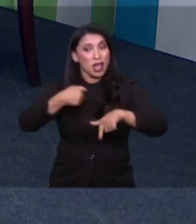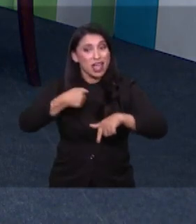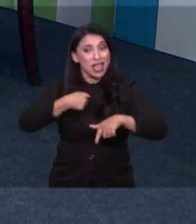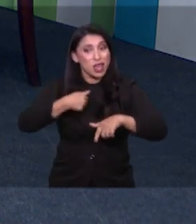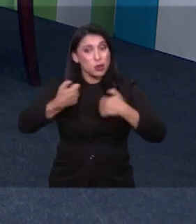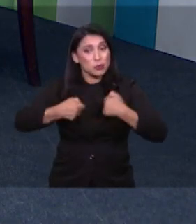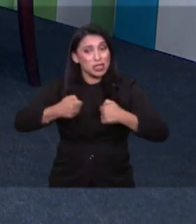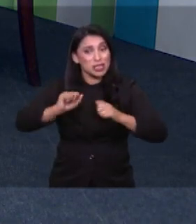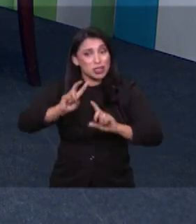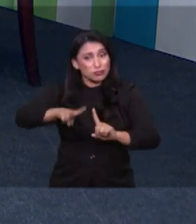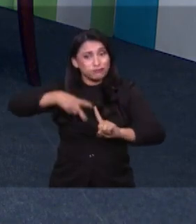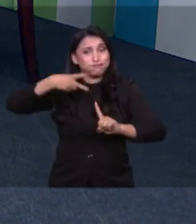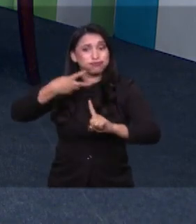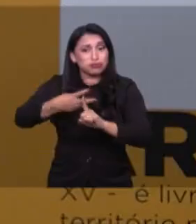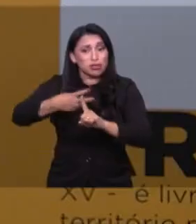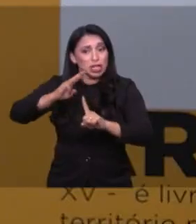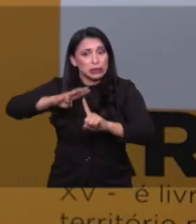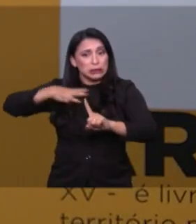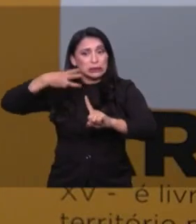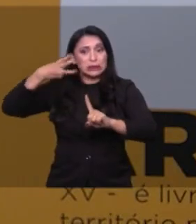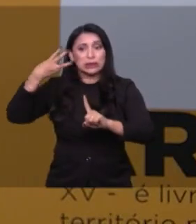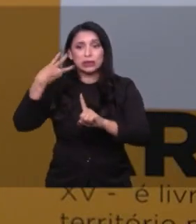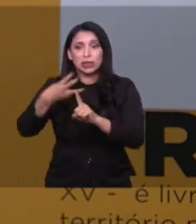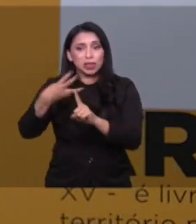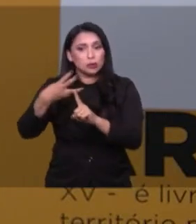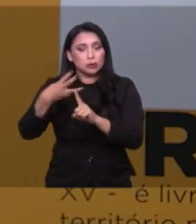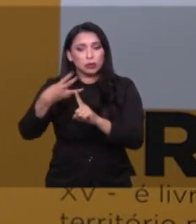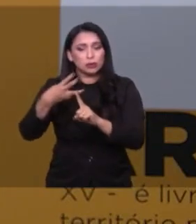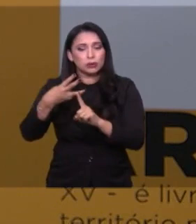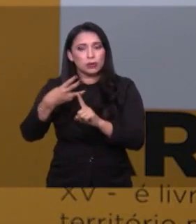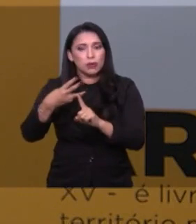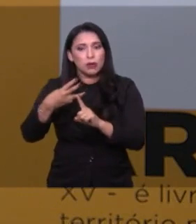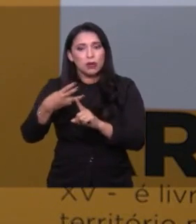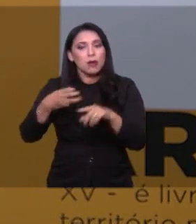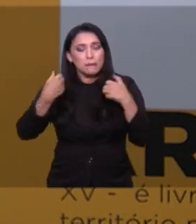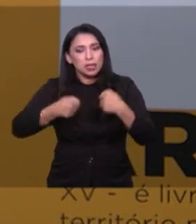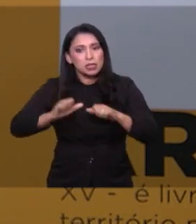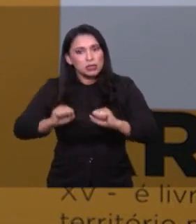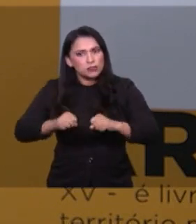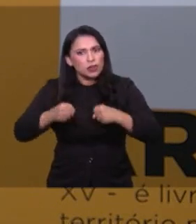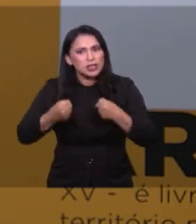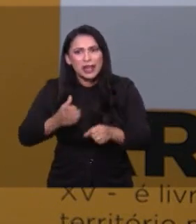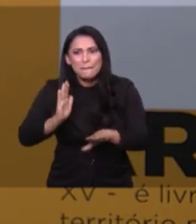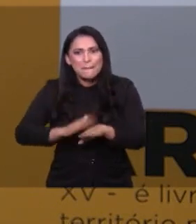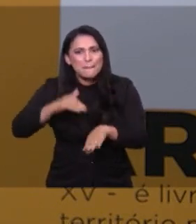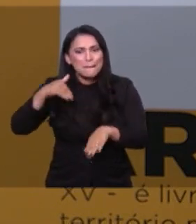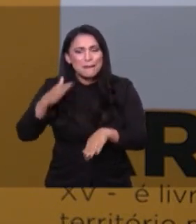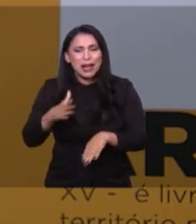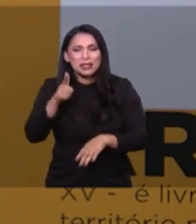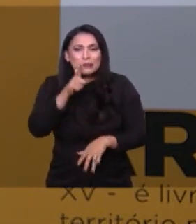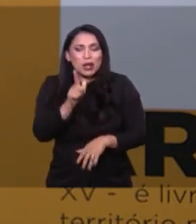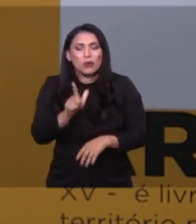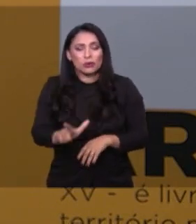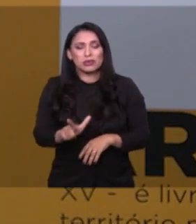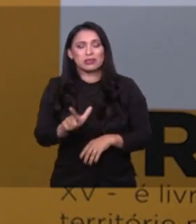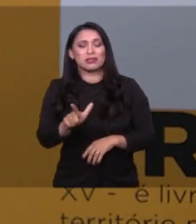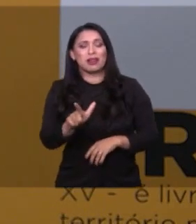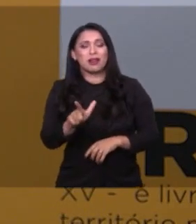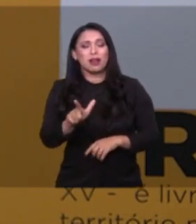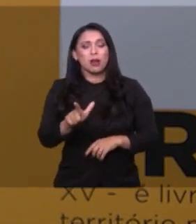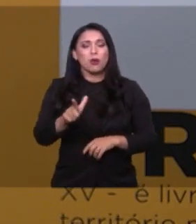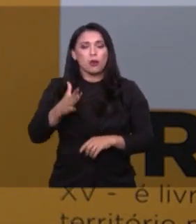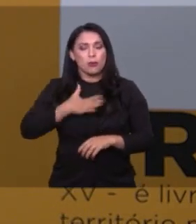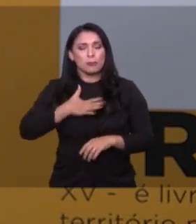fazer dobro e triplo, dobro, entendeu? Para poder conquistar o